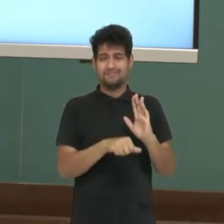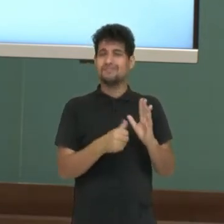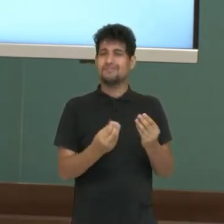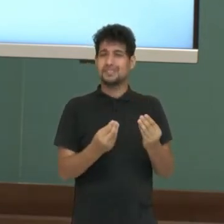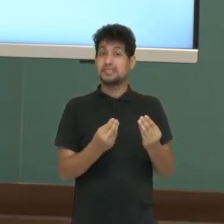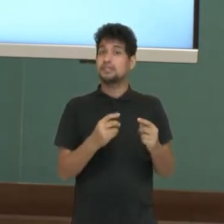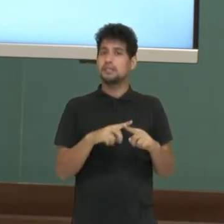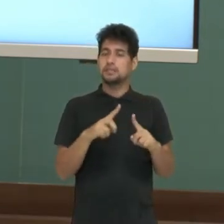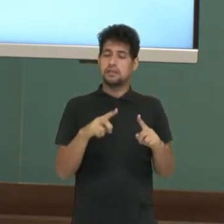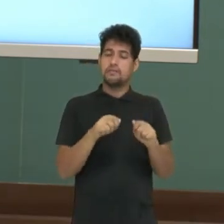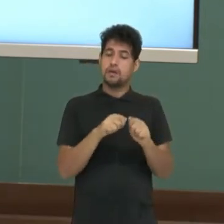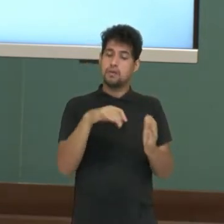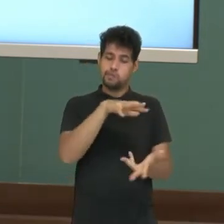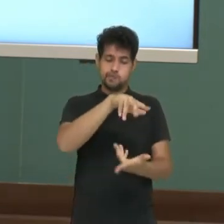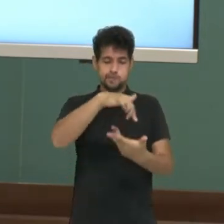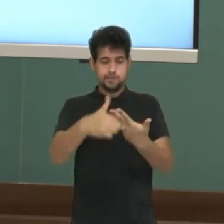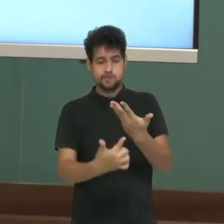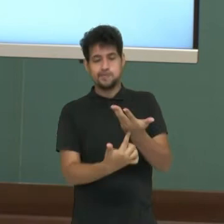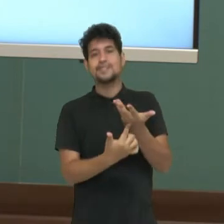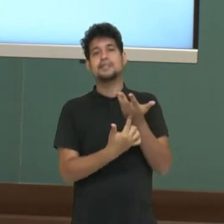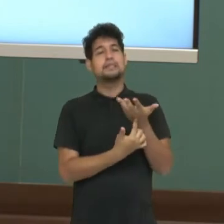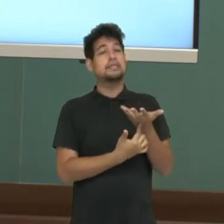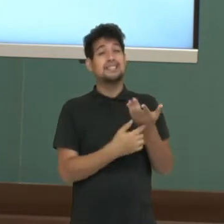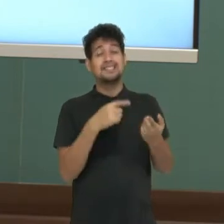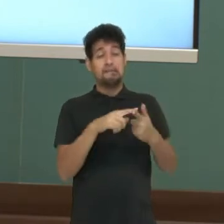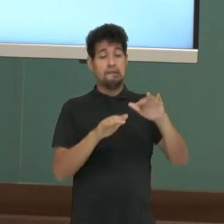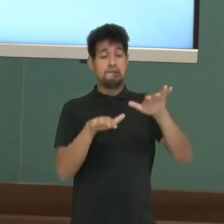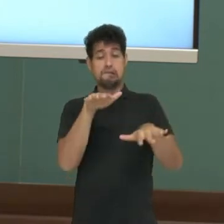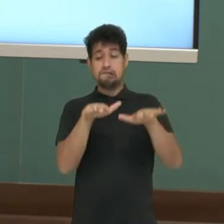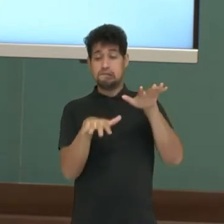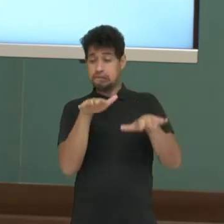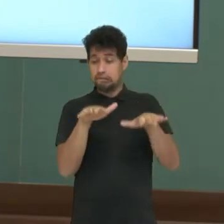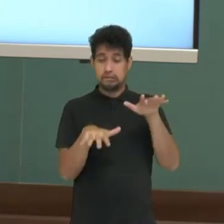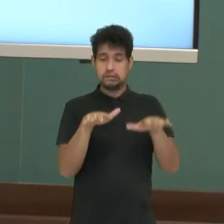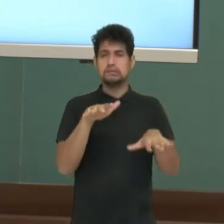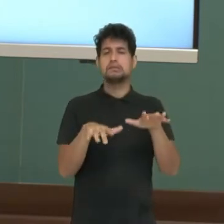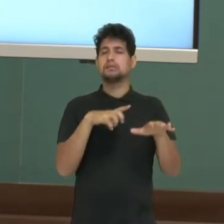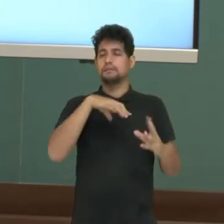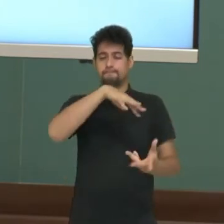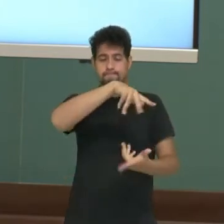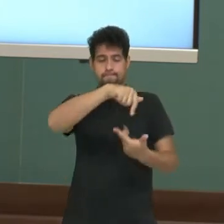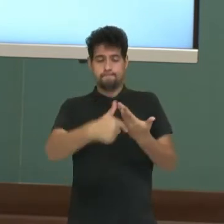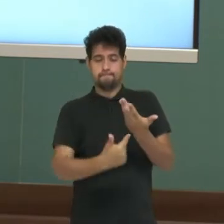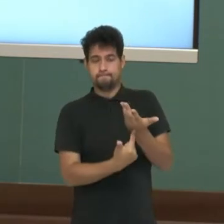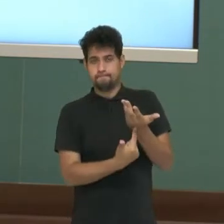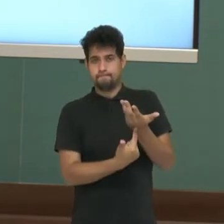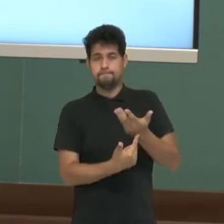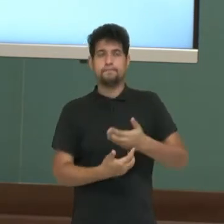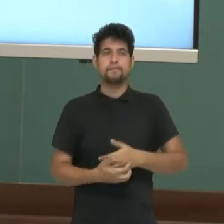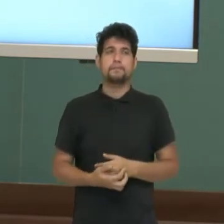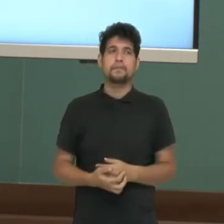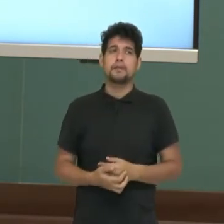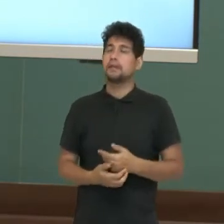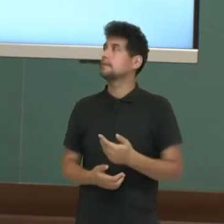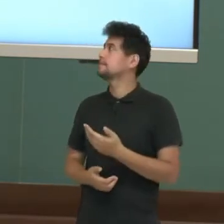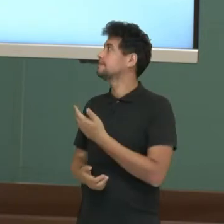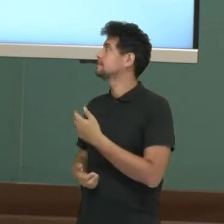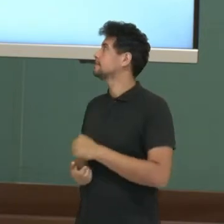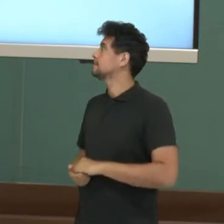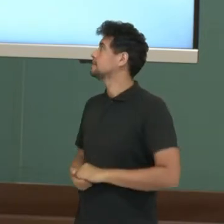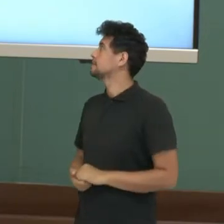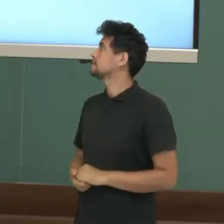região, gerados por um descontrole na exploração da região antártica, ok? Então, olha aqui, ó.